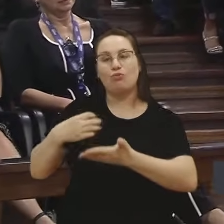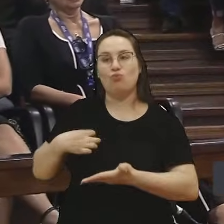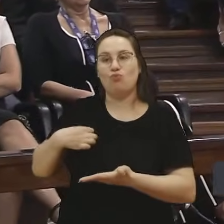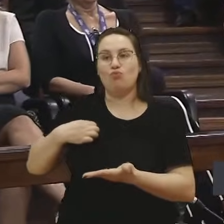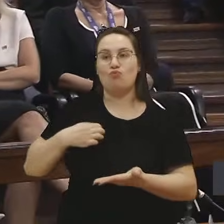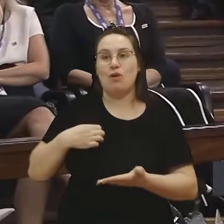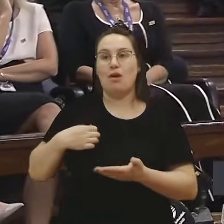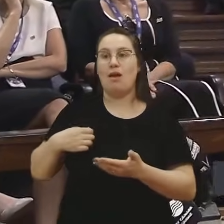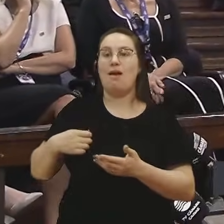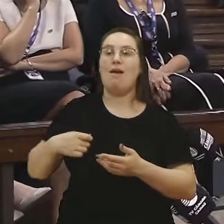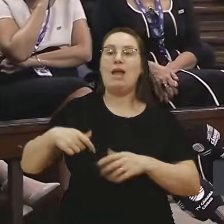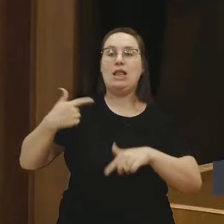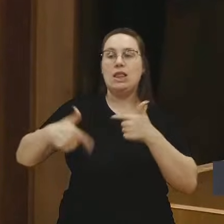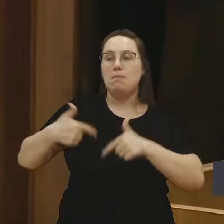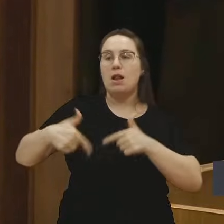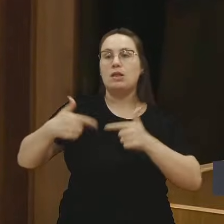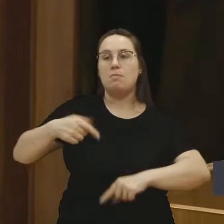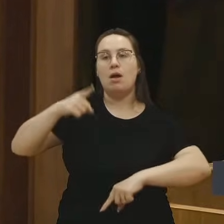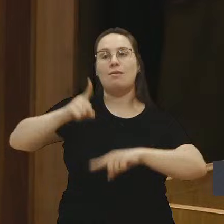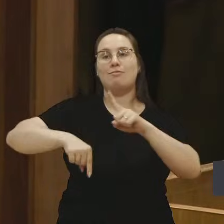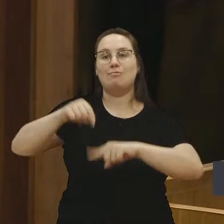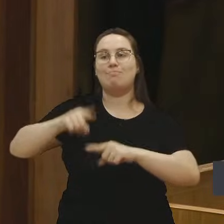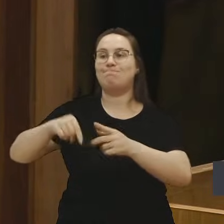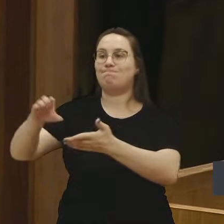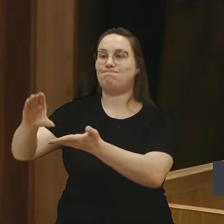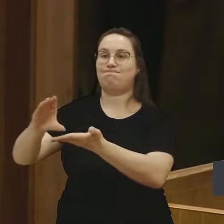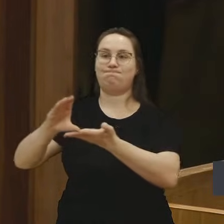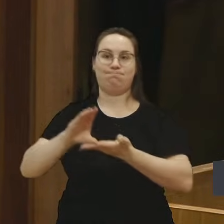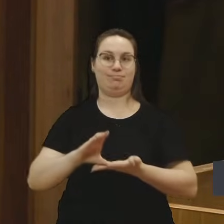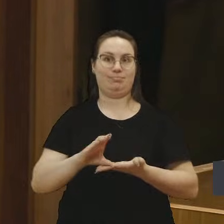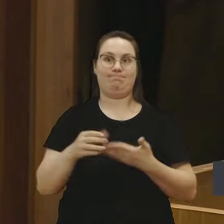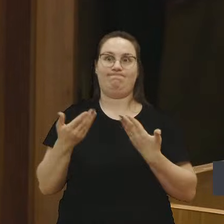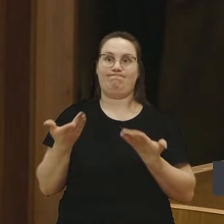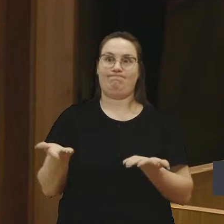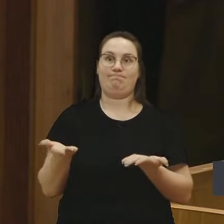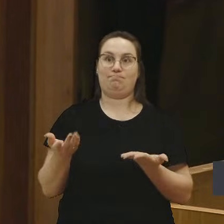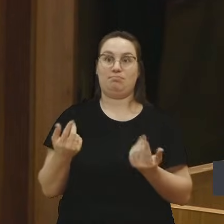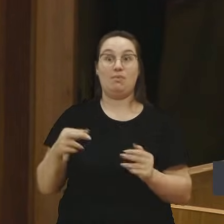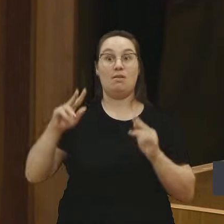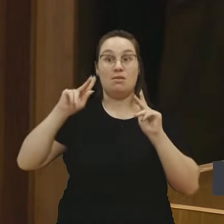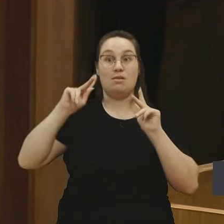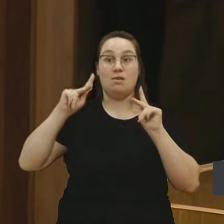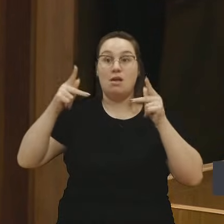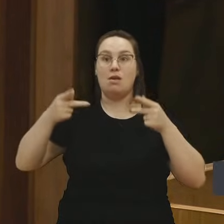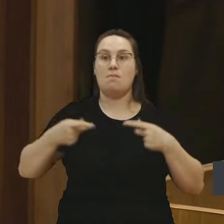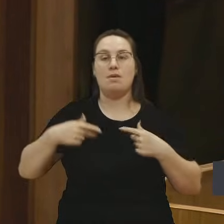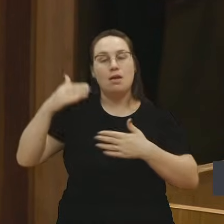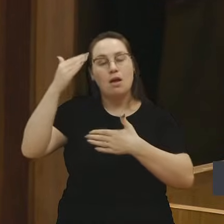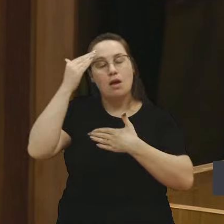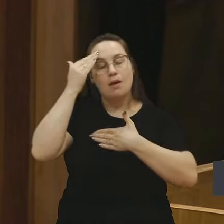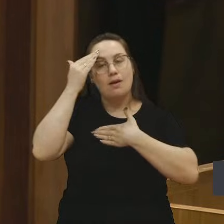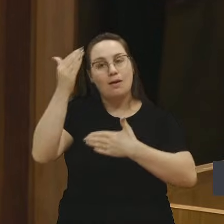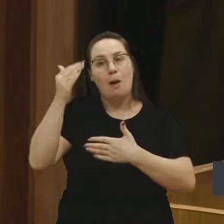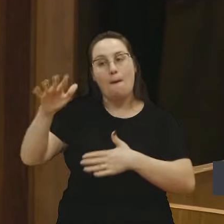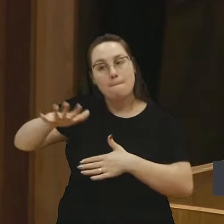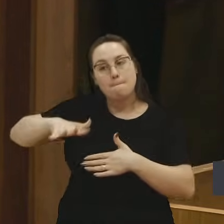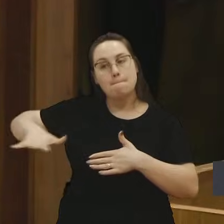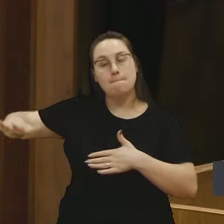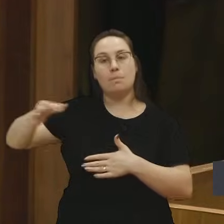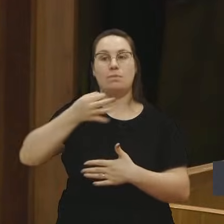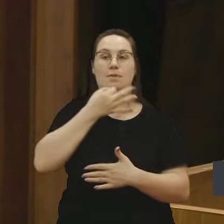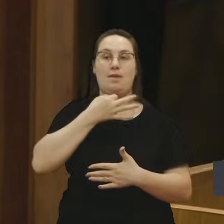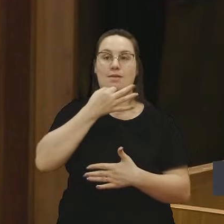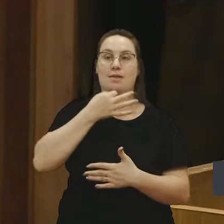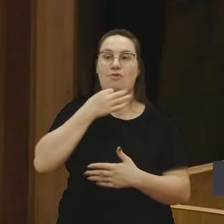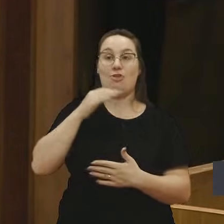luta contra a falta de recursos. Por isso, este reconhecimento também é um grande agradecimento público da cidade a quem